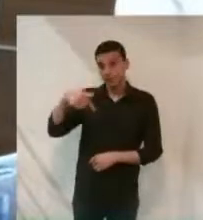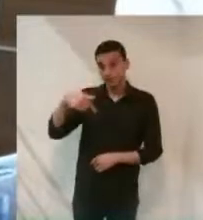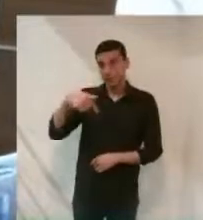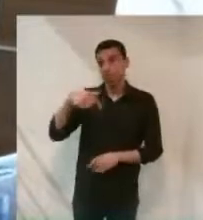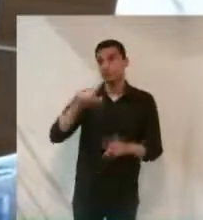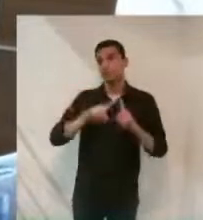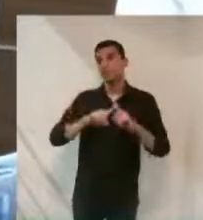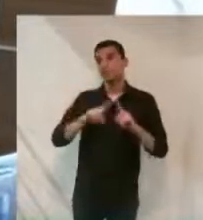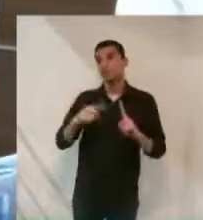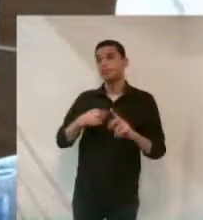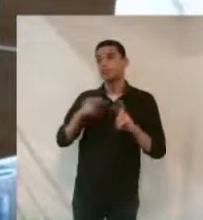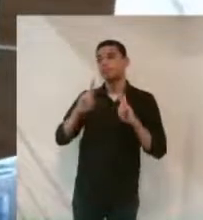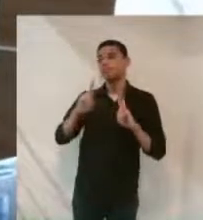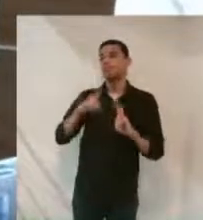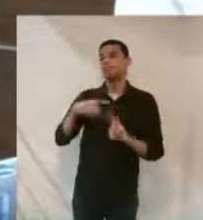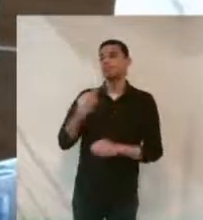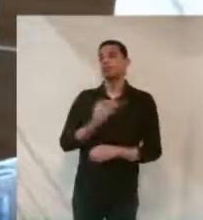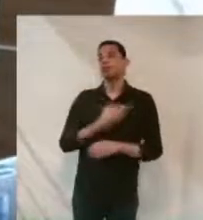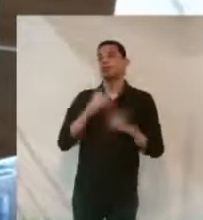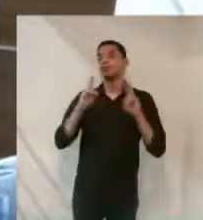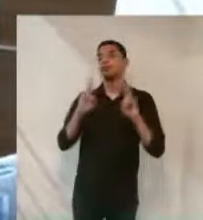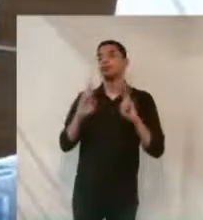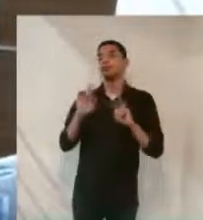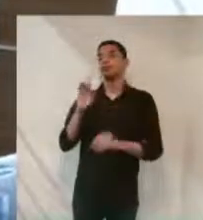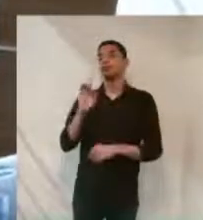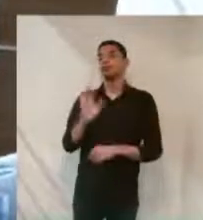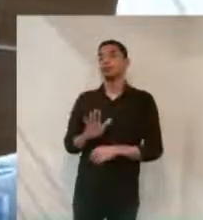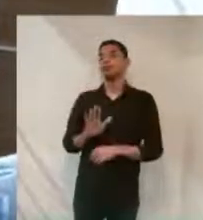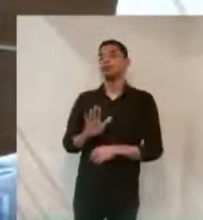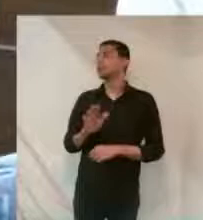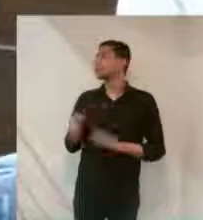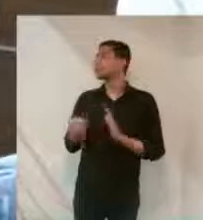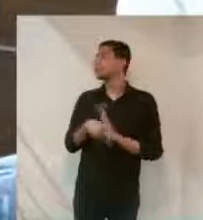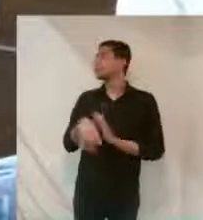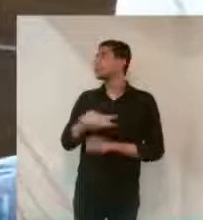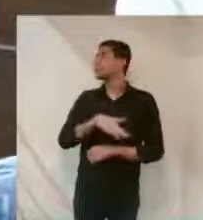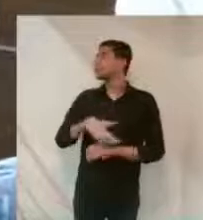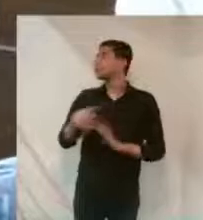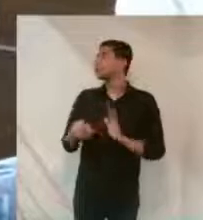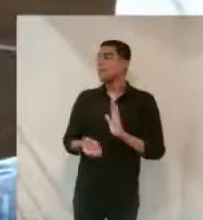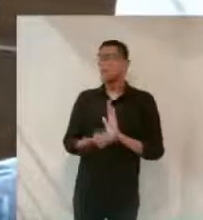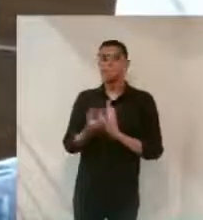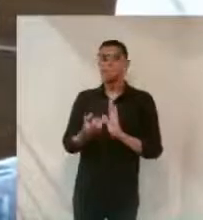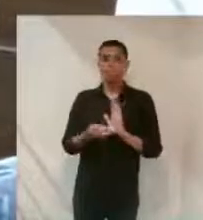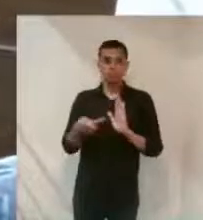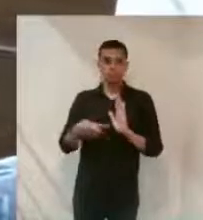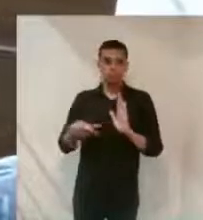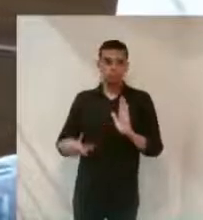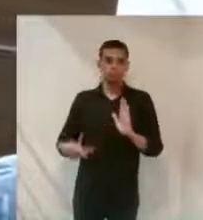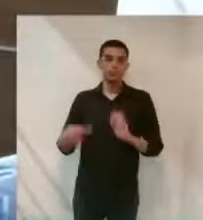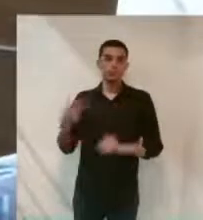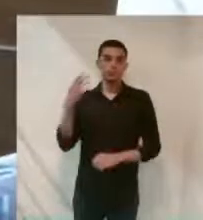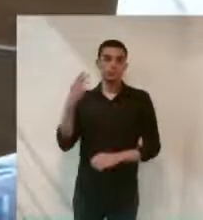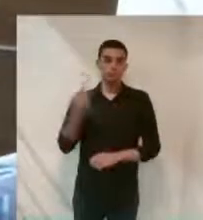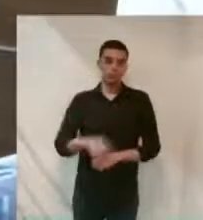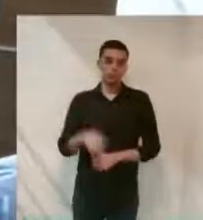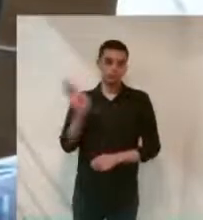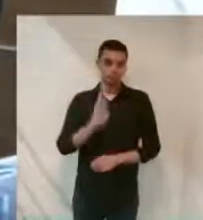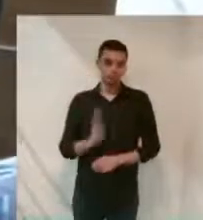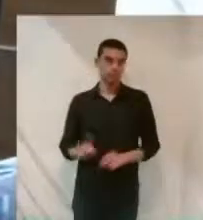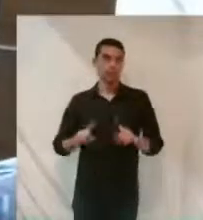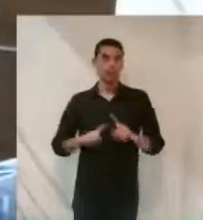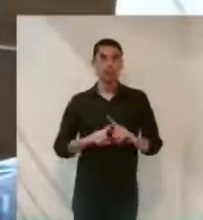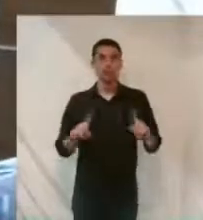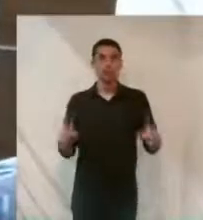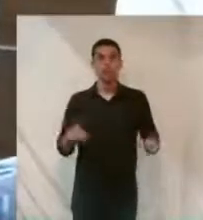valor na poesia, na história da poesia brasileira, né, de um poeta pernambucano que é Manuel Bandeira, um dos grandes, né, da nossa literatura, mas